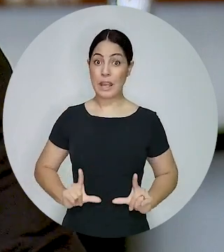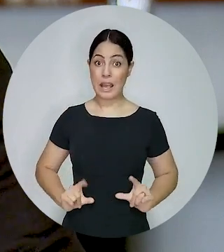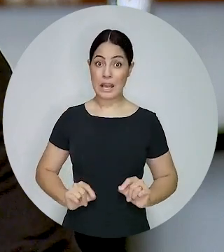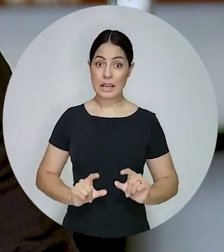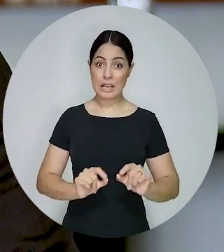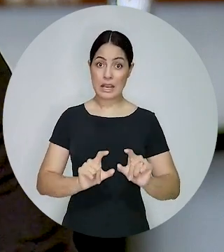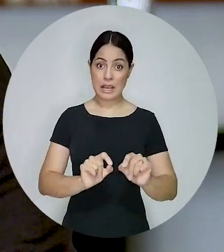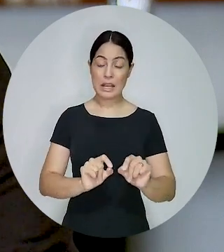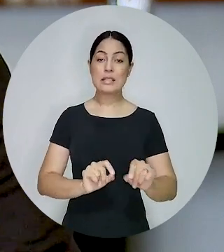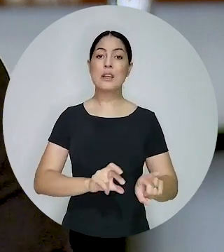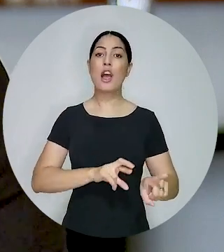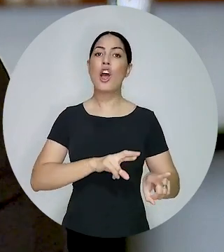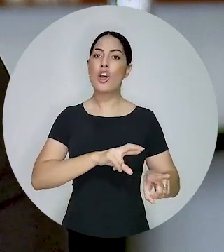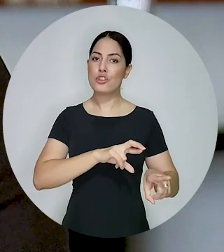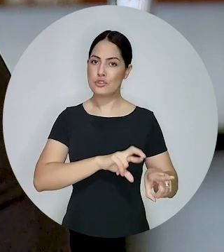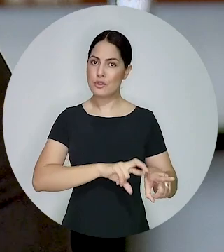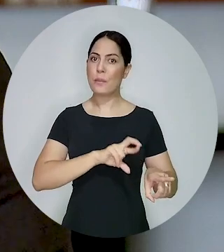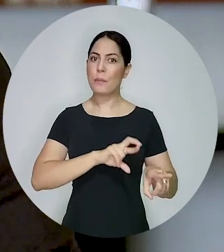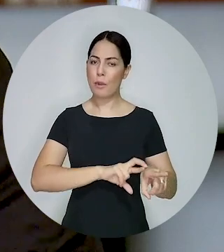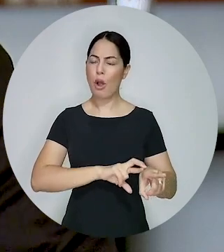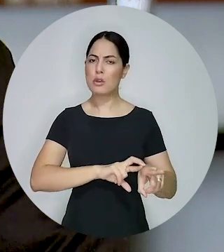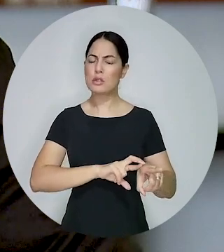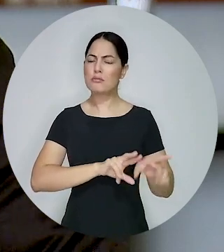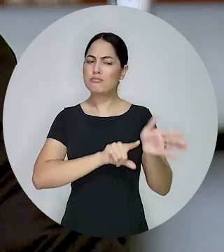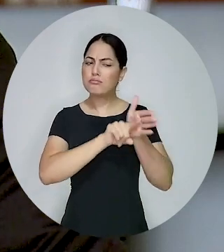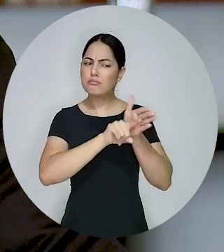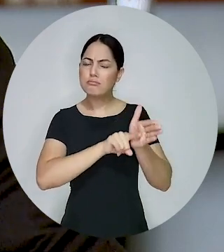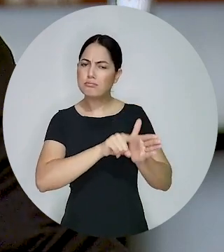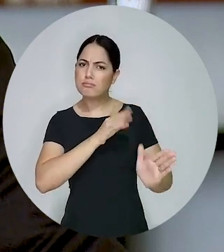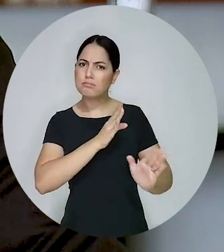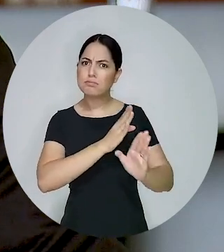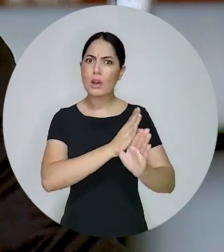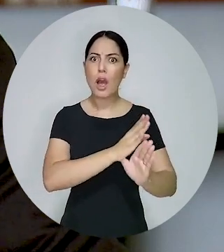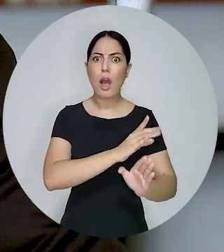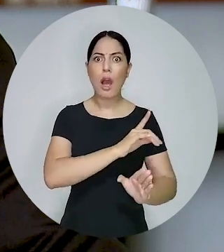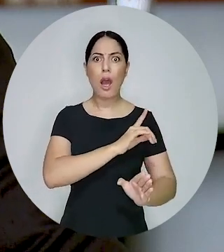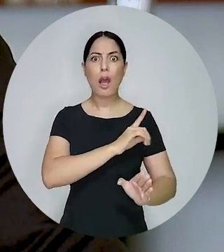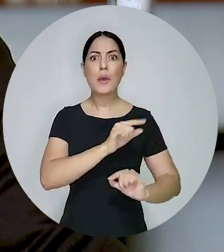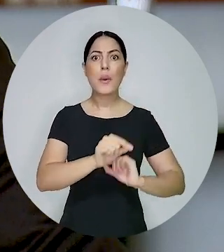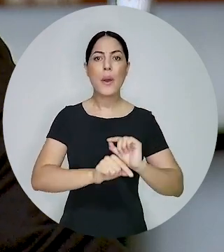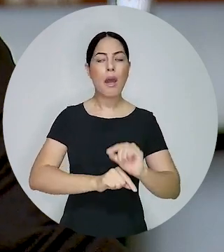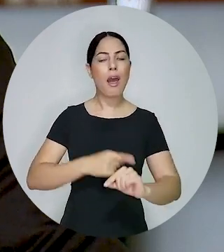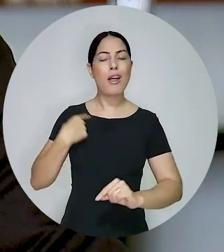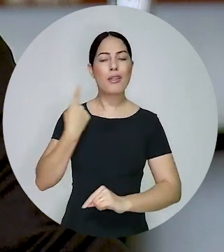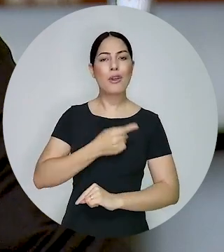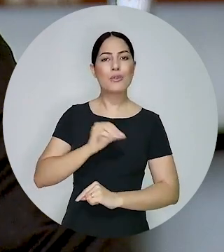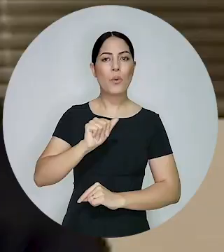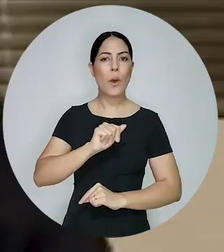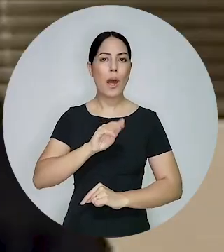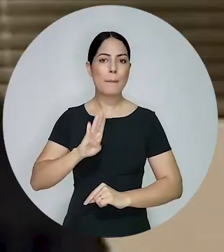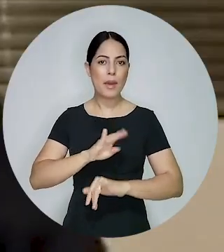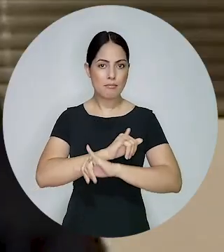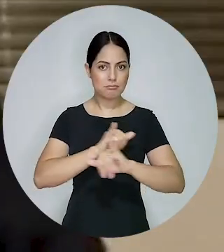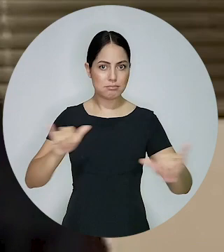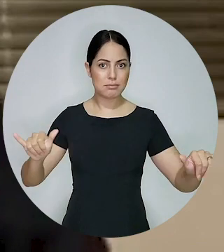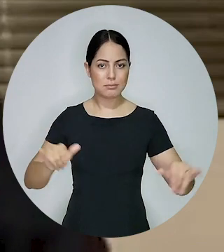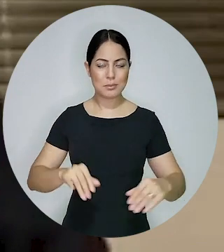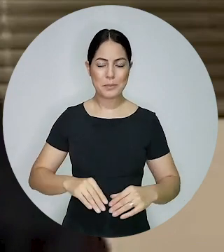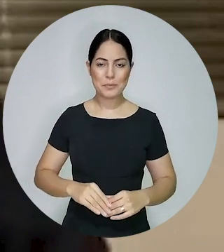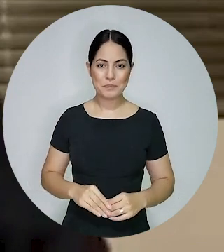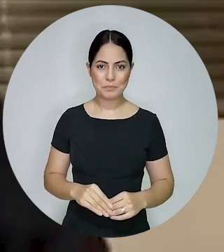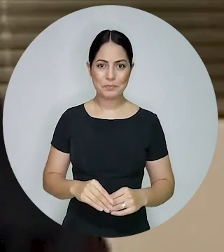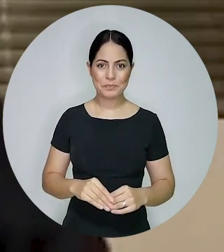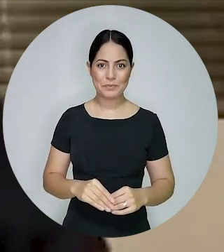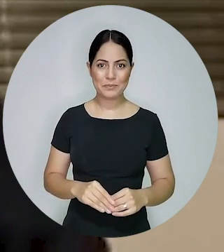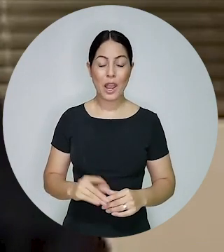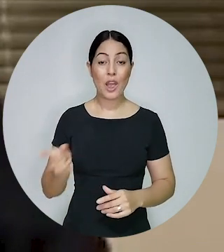é possível preservar o seu futuro. A Ordem dos Advogados do Brasil apoia esta campanha. A OAB Nacional há muito